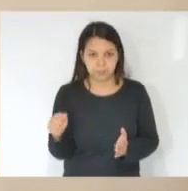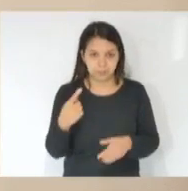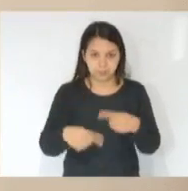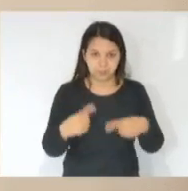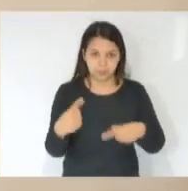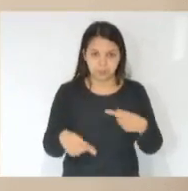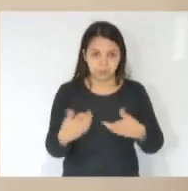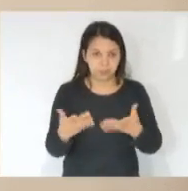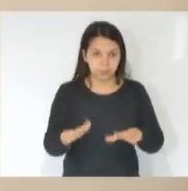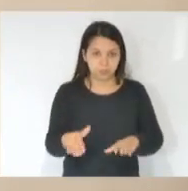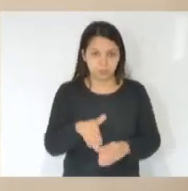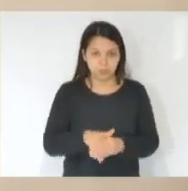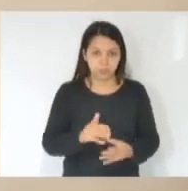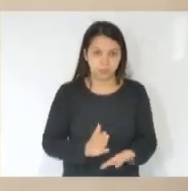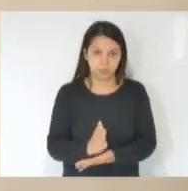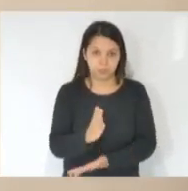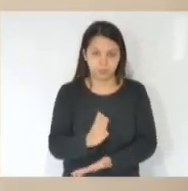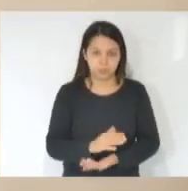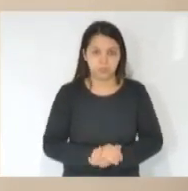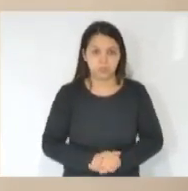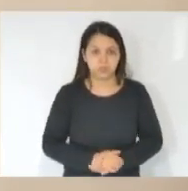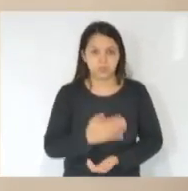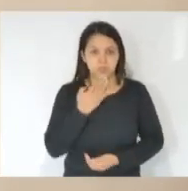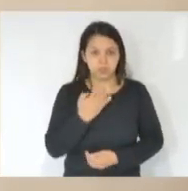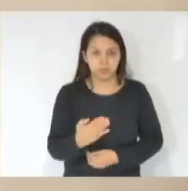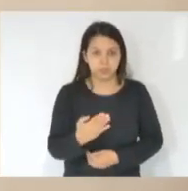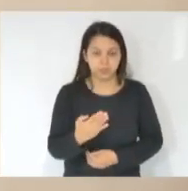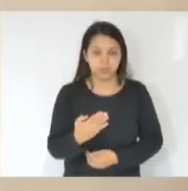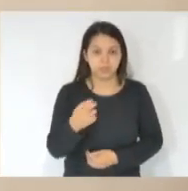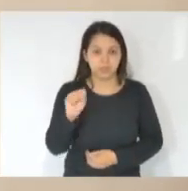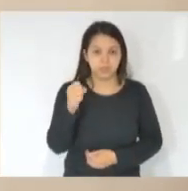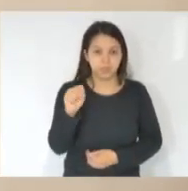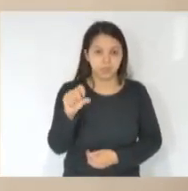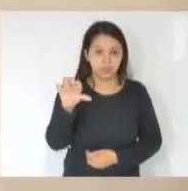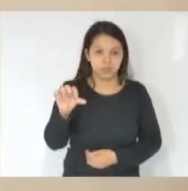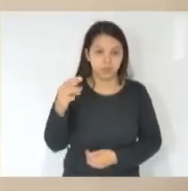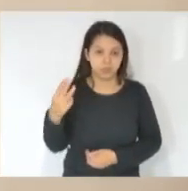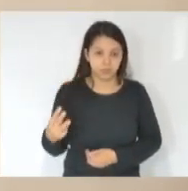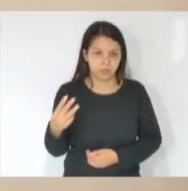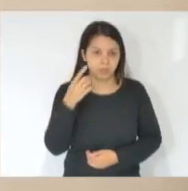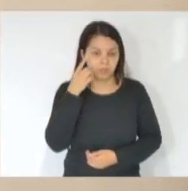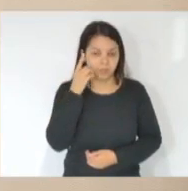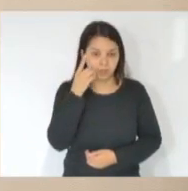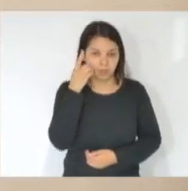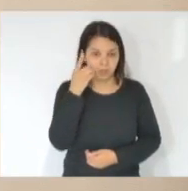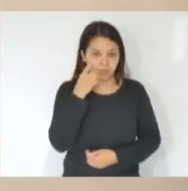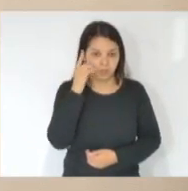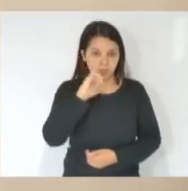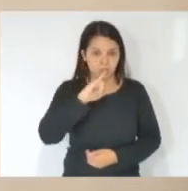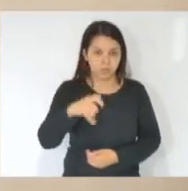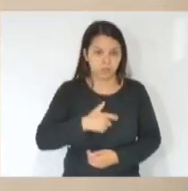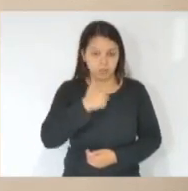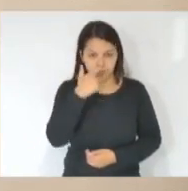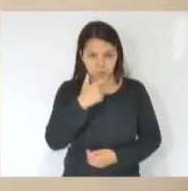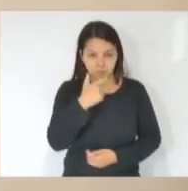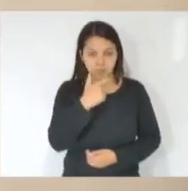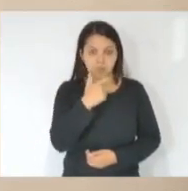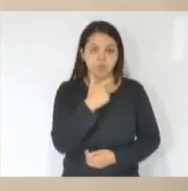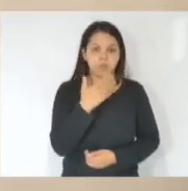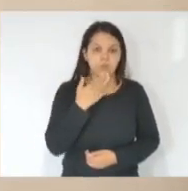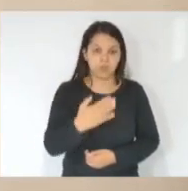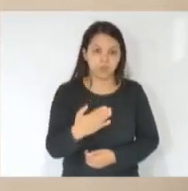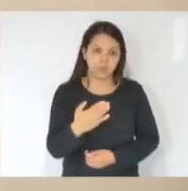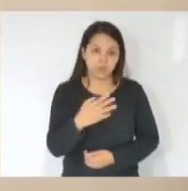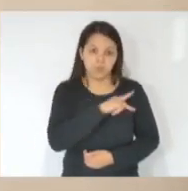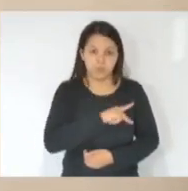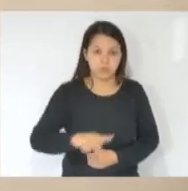votação, aprovado. Requerimentos. Requerimentos 893, deputado Jerry Comper, solicitando ao presidente da